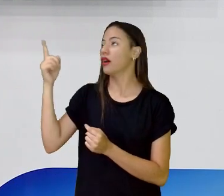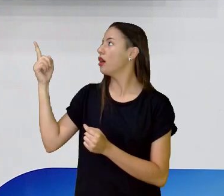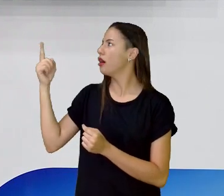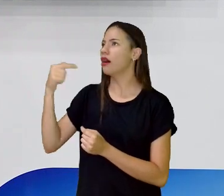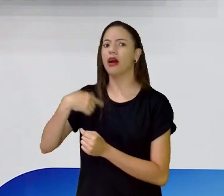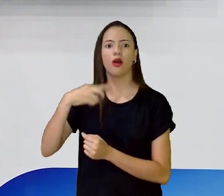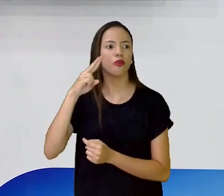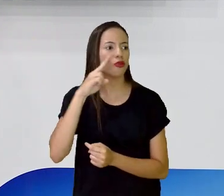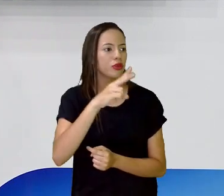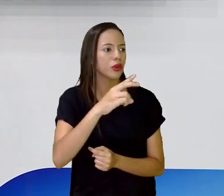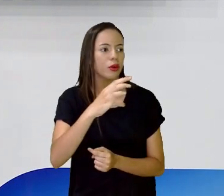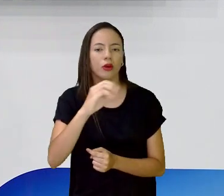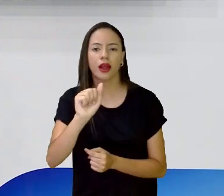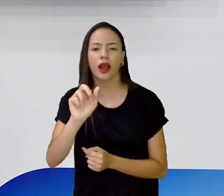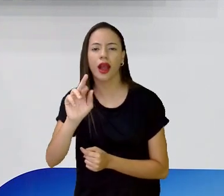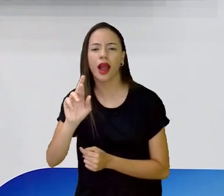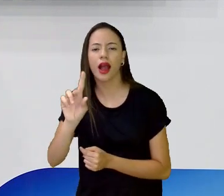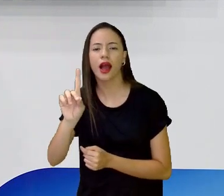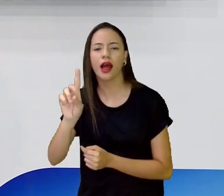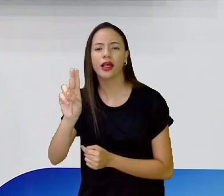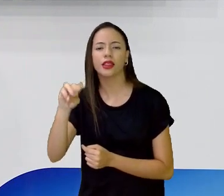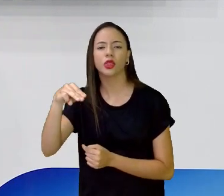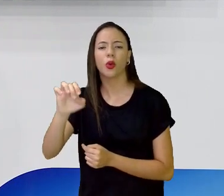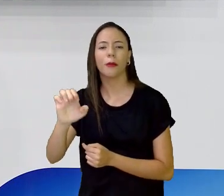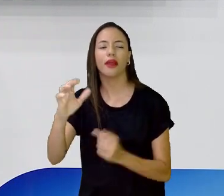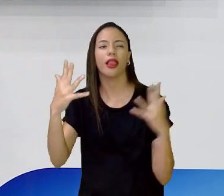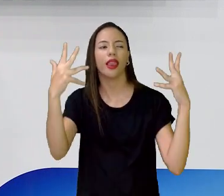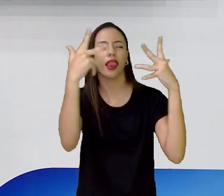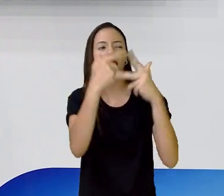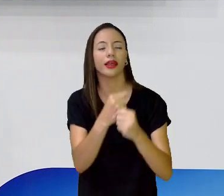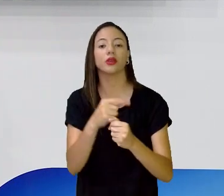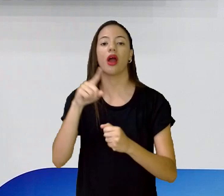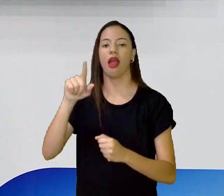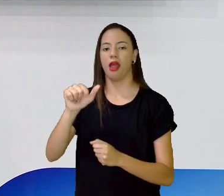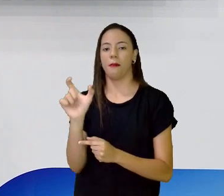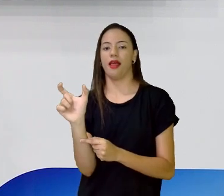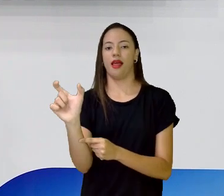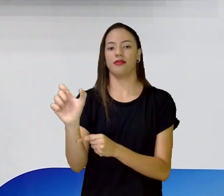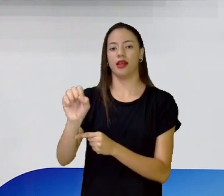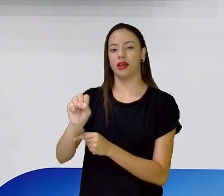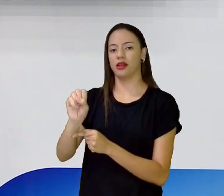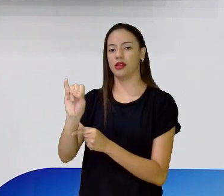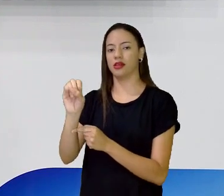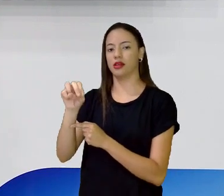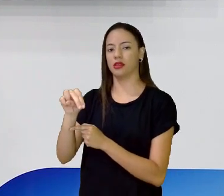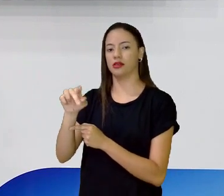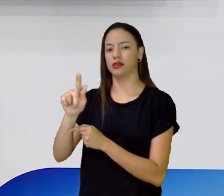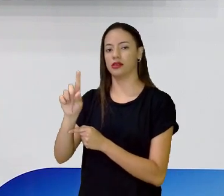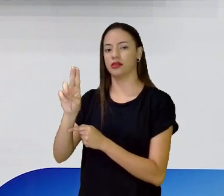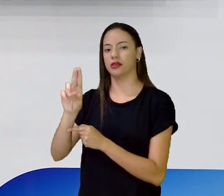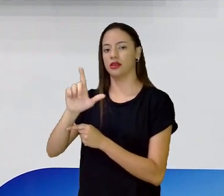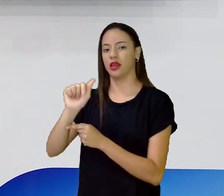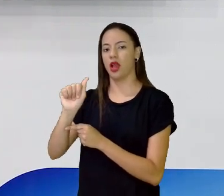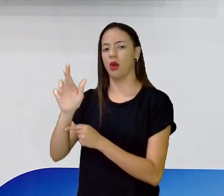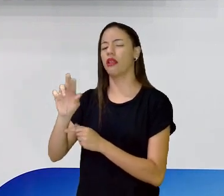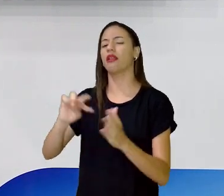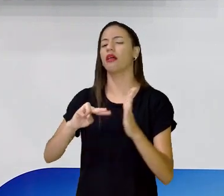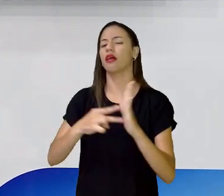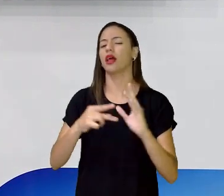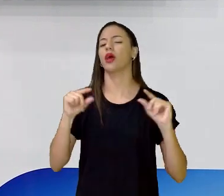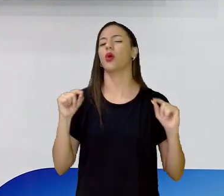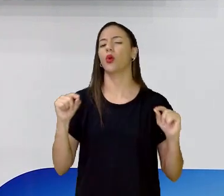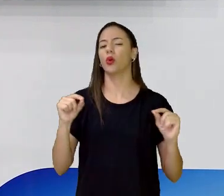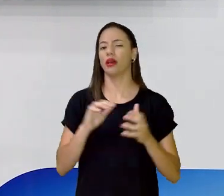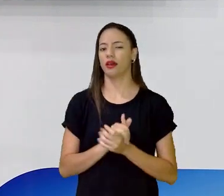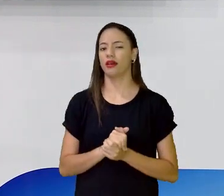cardume lindo. E o que é cardume? É uma palavra no singular, não é? Mas significa o quê? Significa que